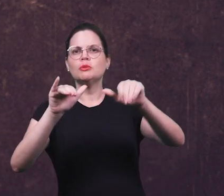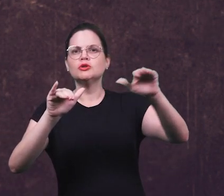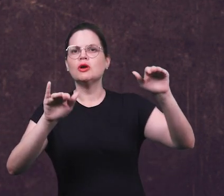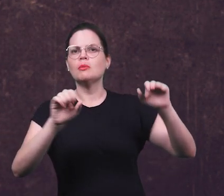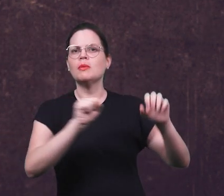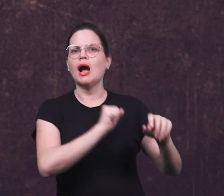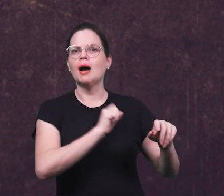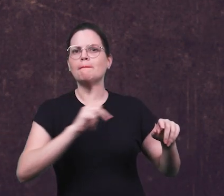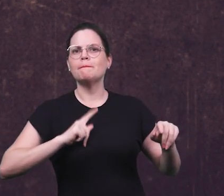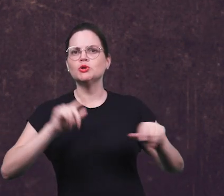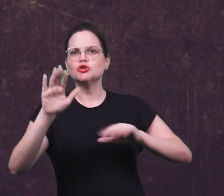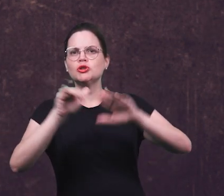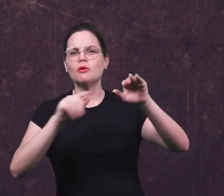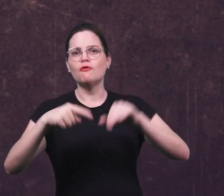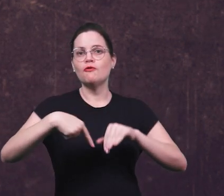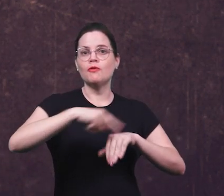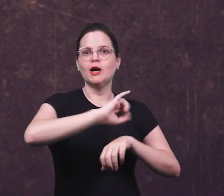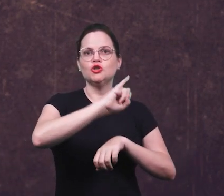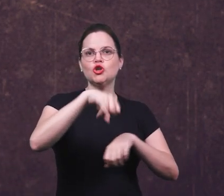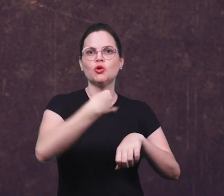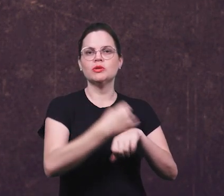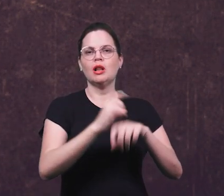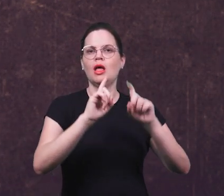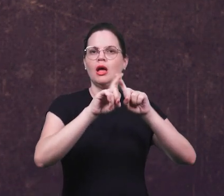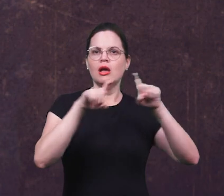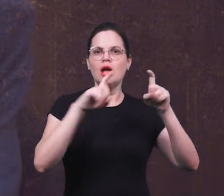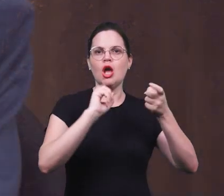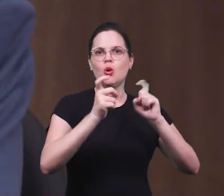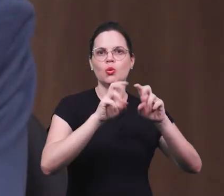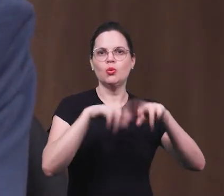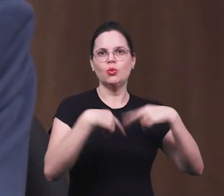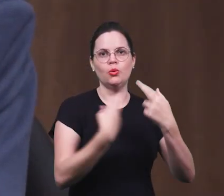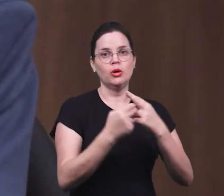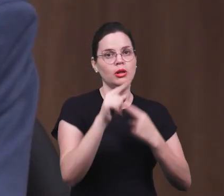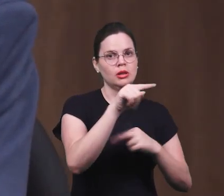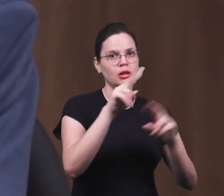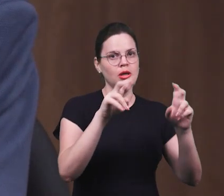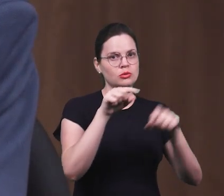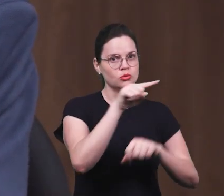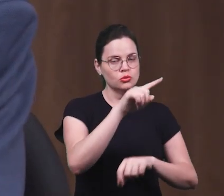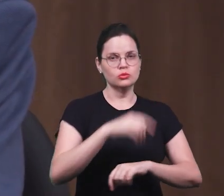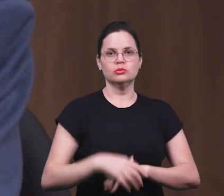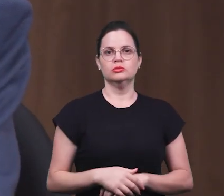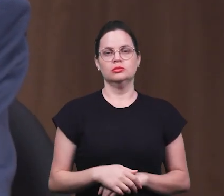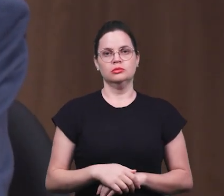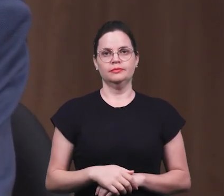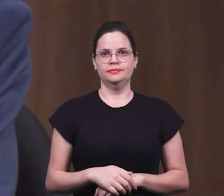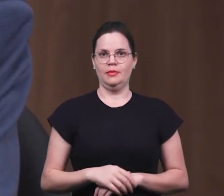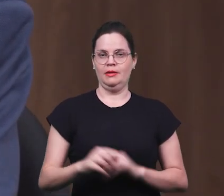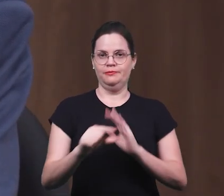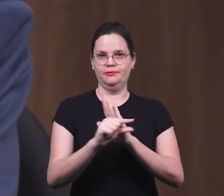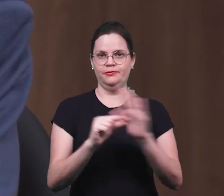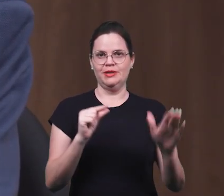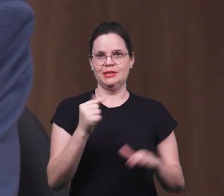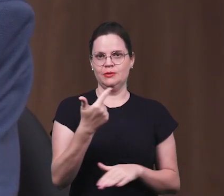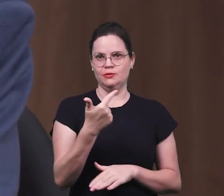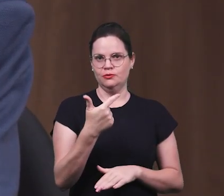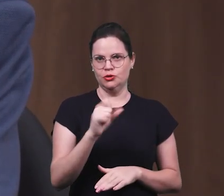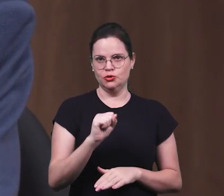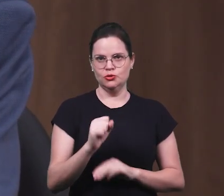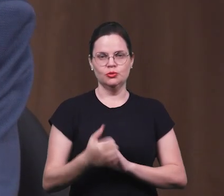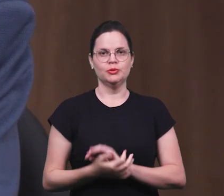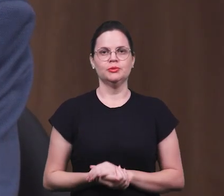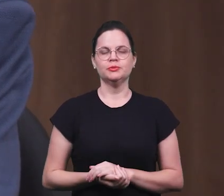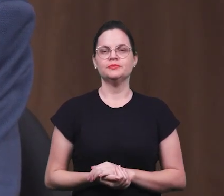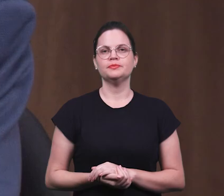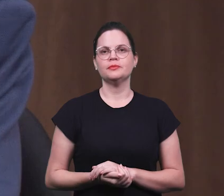apóstolos e presbíteros com respeito a essa questão. Então, aí o versículo 28 aqui já é o resumo